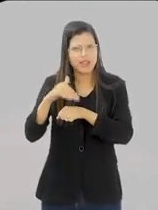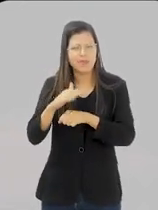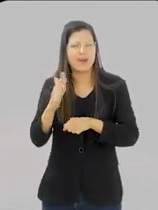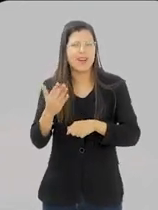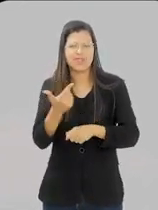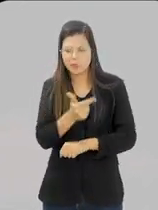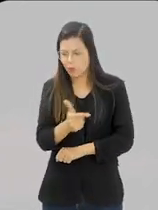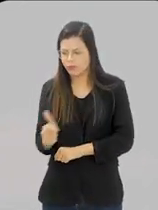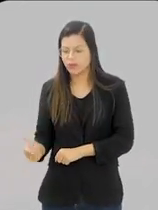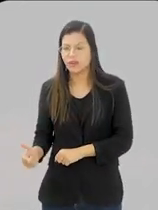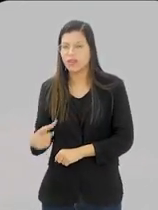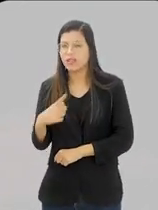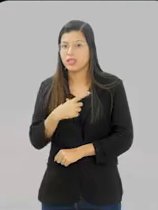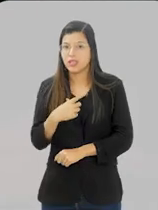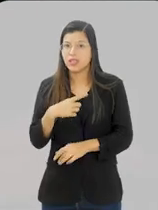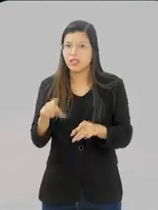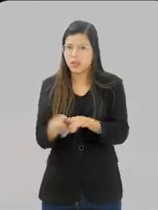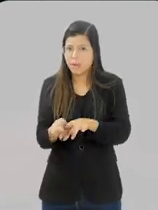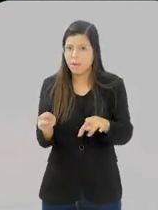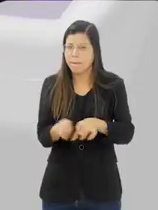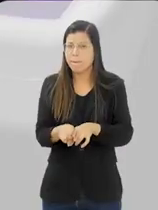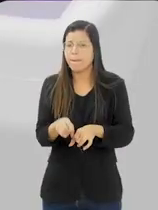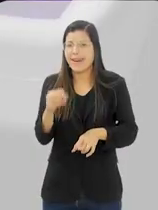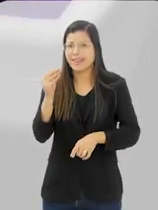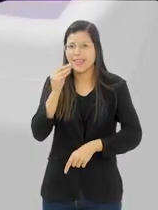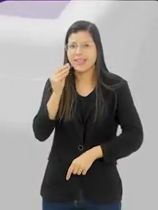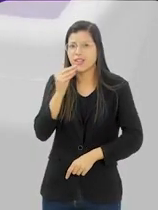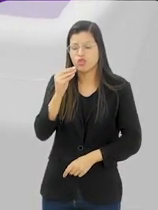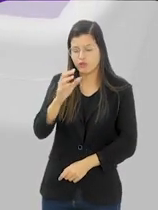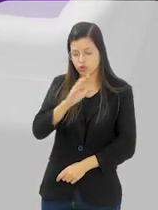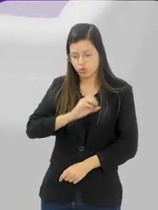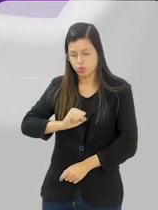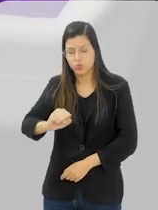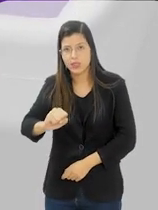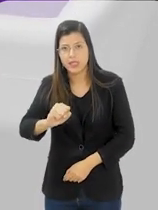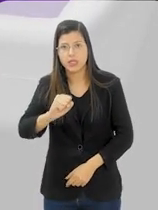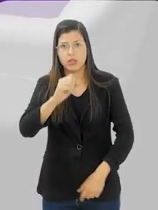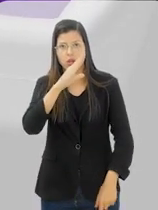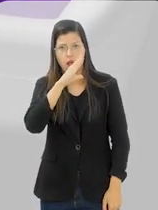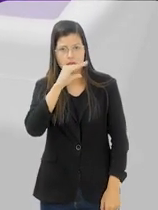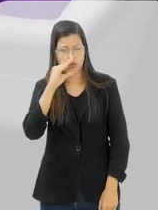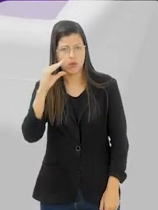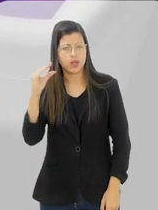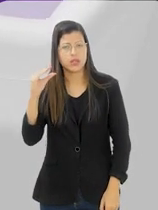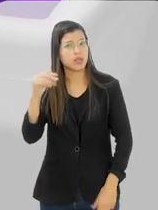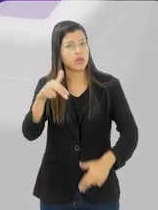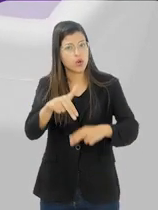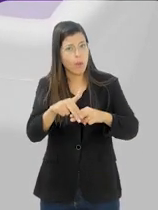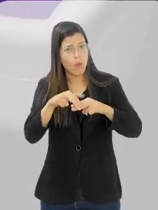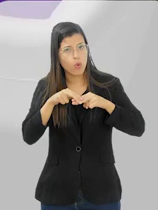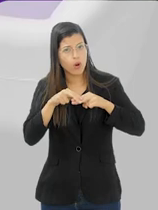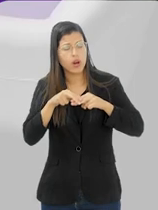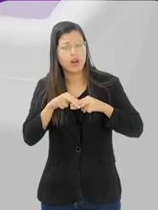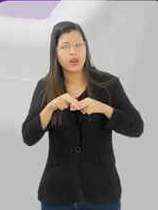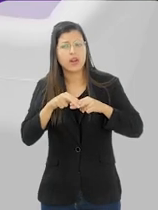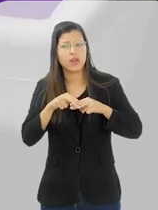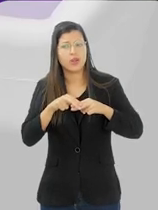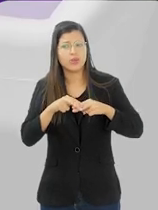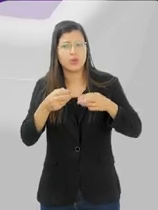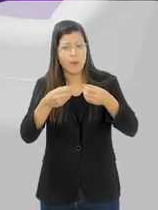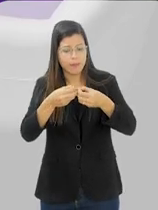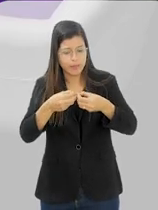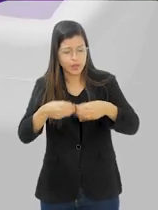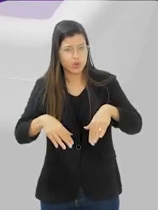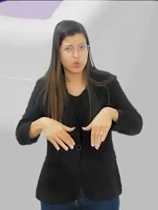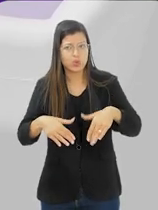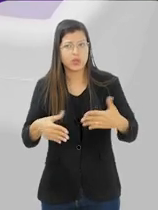gente já tem relatos até de tentativa de suicídio por parte de adolescentes, em função desses prejuízos muitas